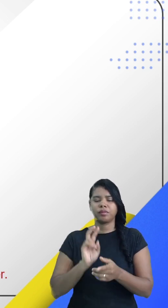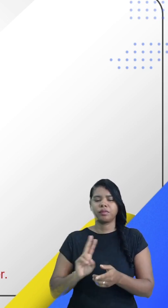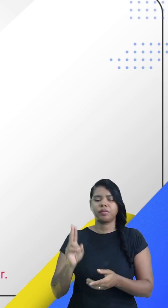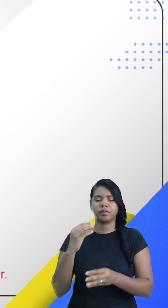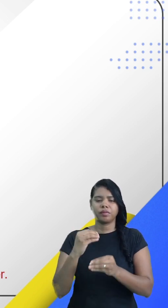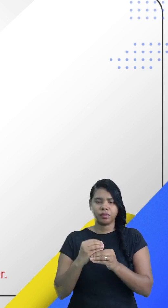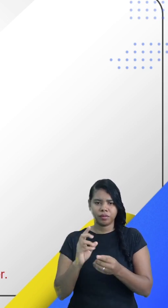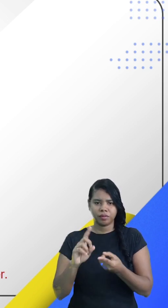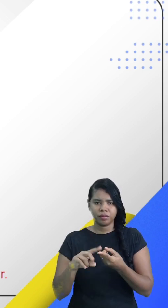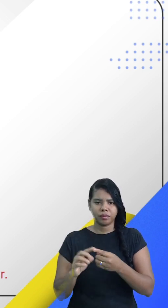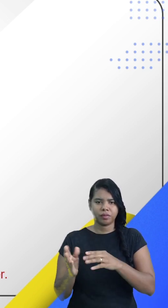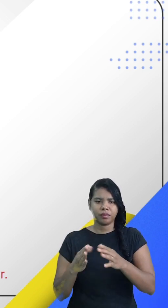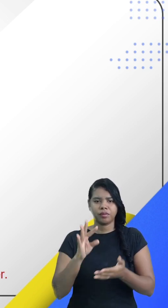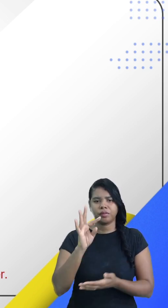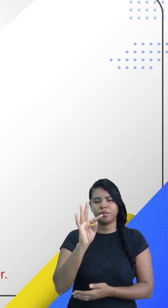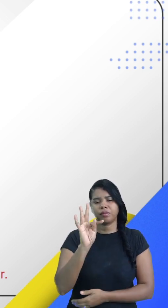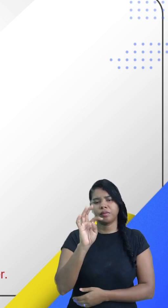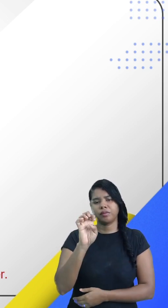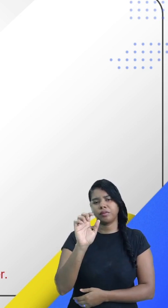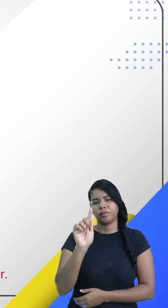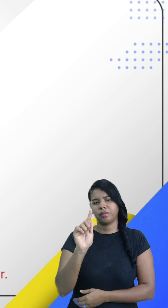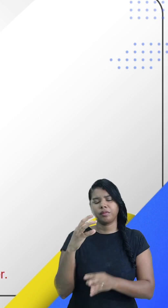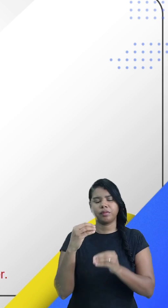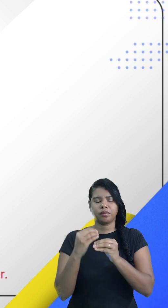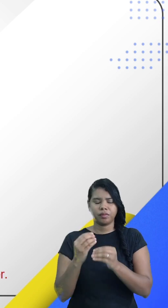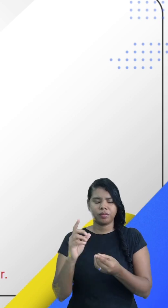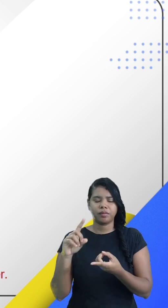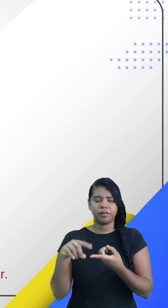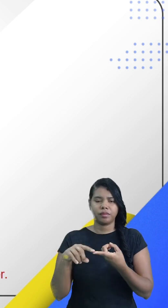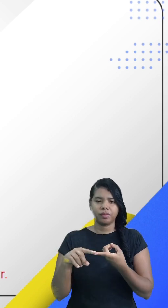muito por tag dentro da internet, as